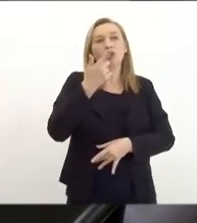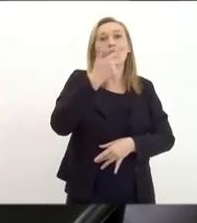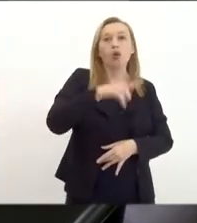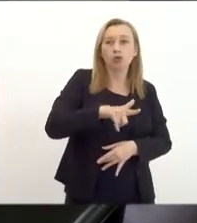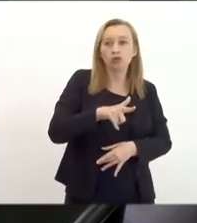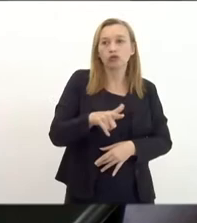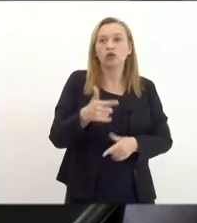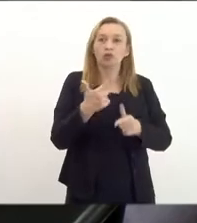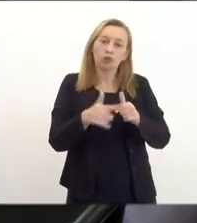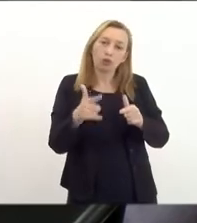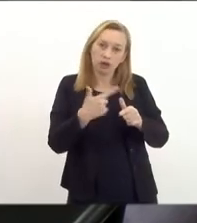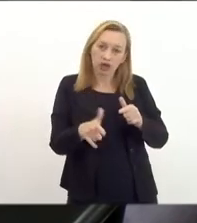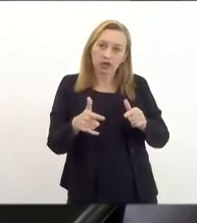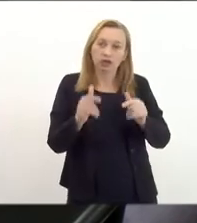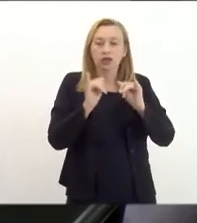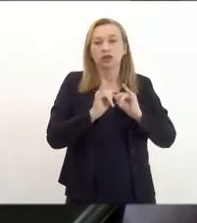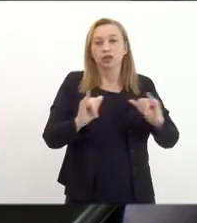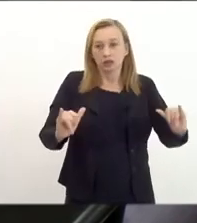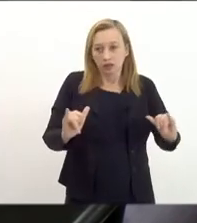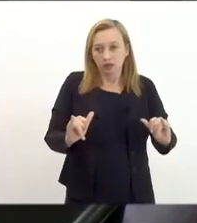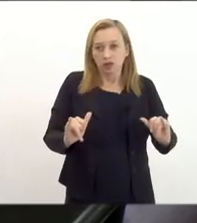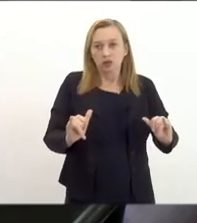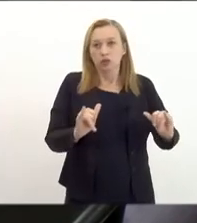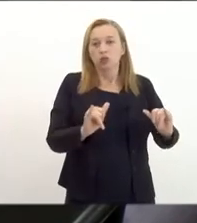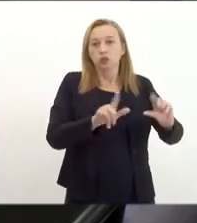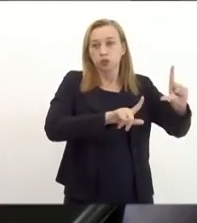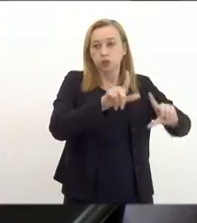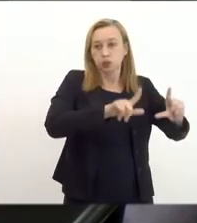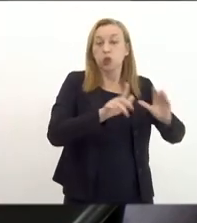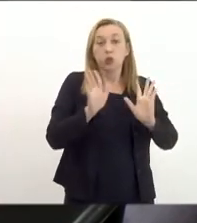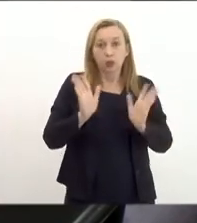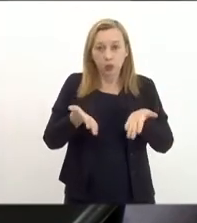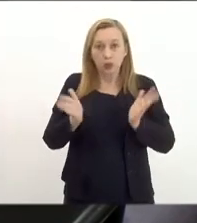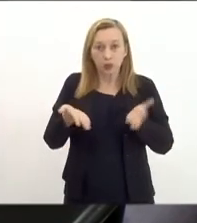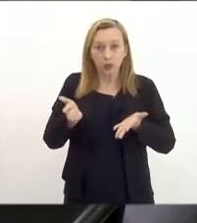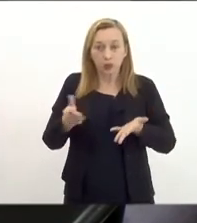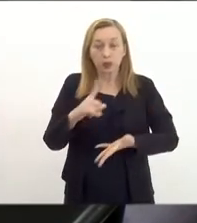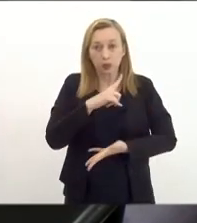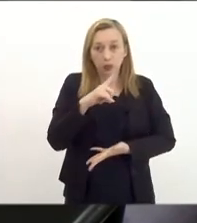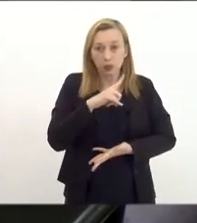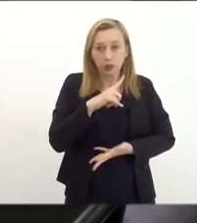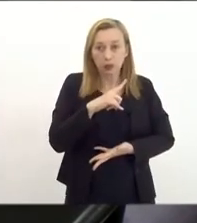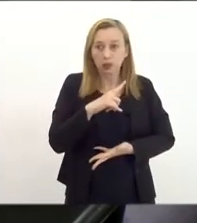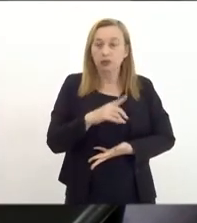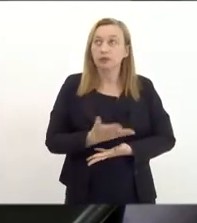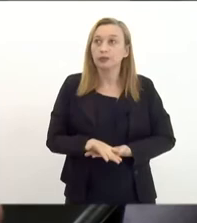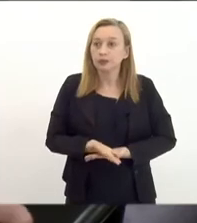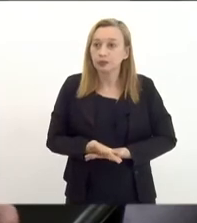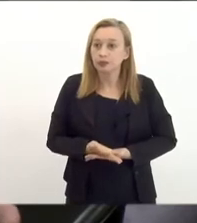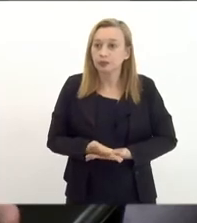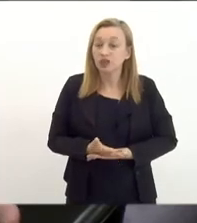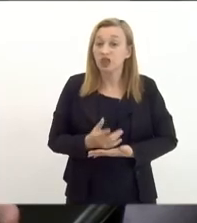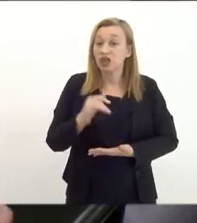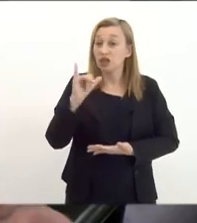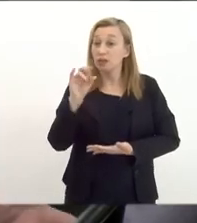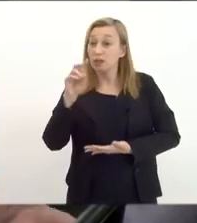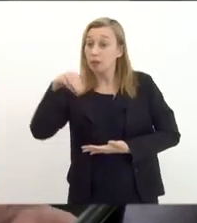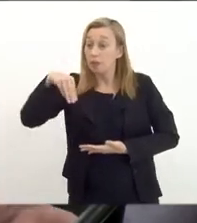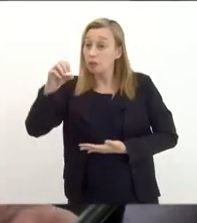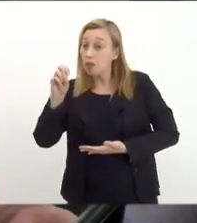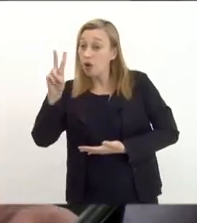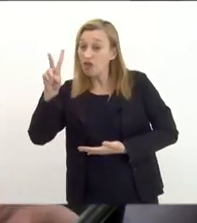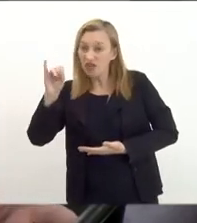ressalva que tem sido noticiado muito na mídia hoje nós temos de imóveis